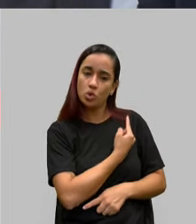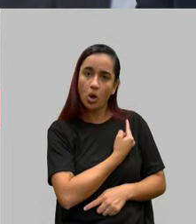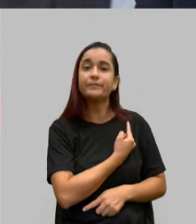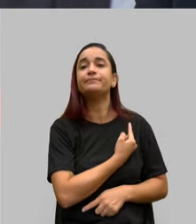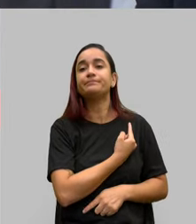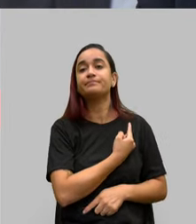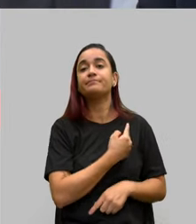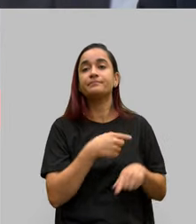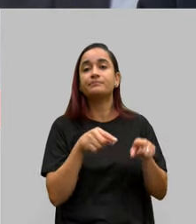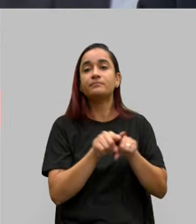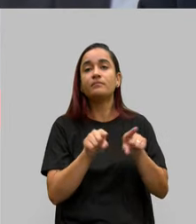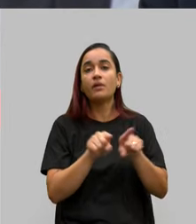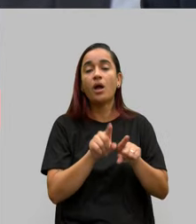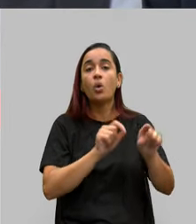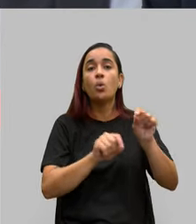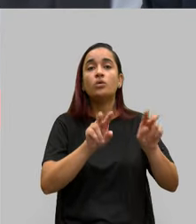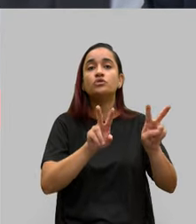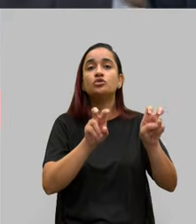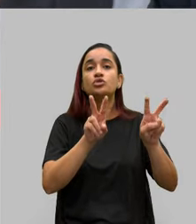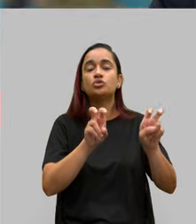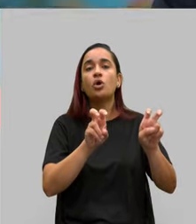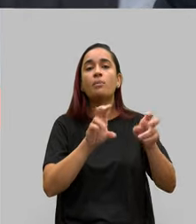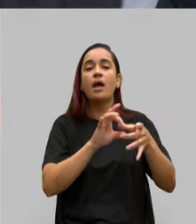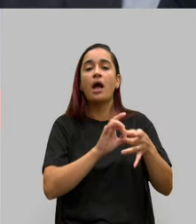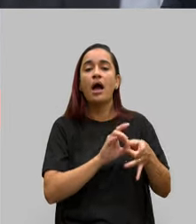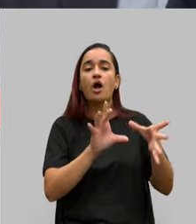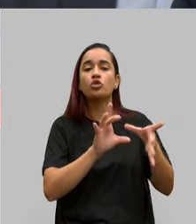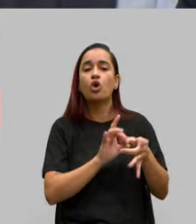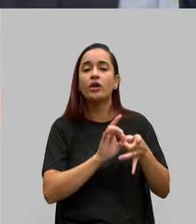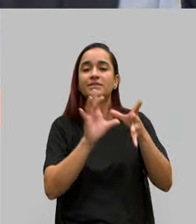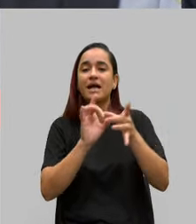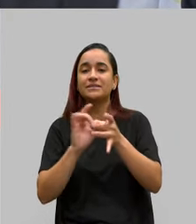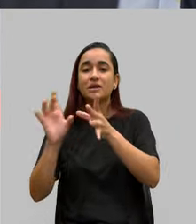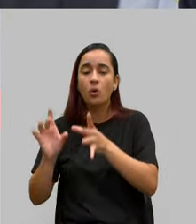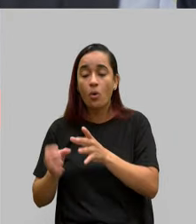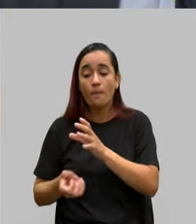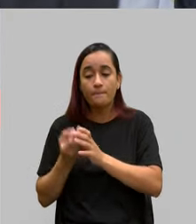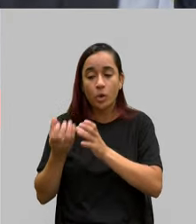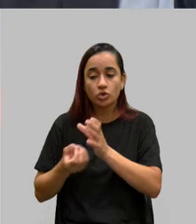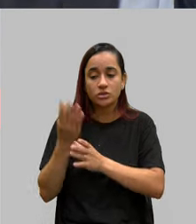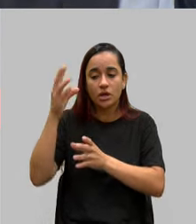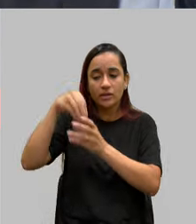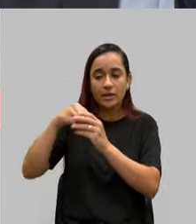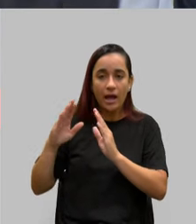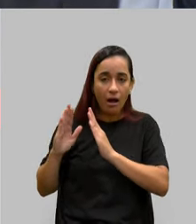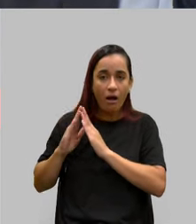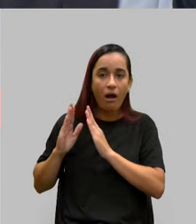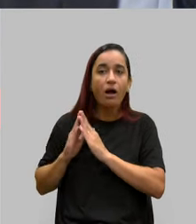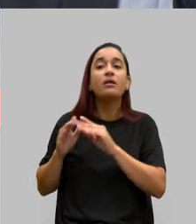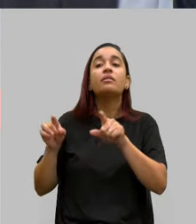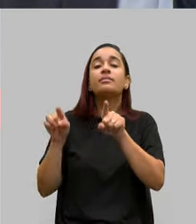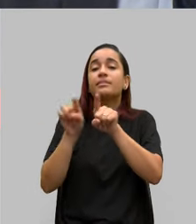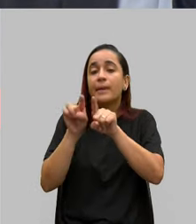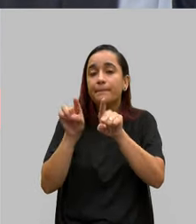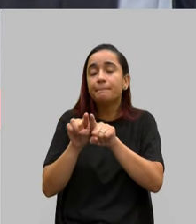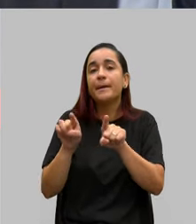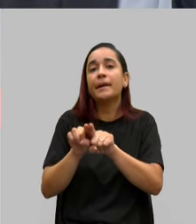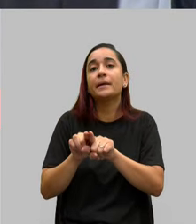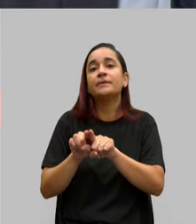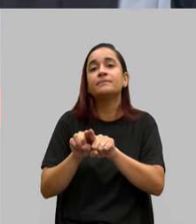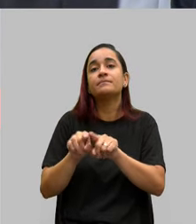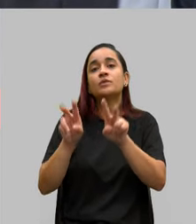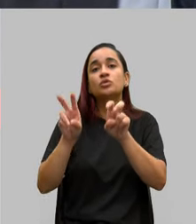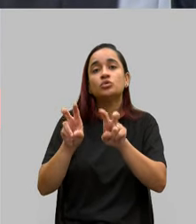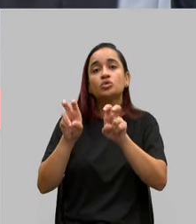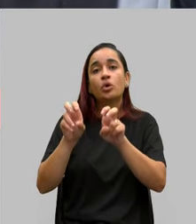refere às autorizações para produção eh domiciliar e no que se refere à existência de